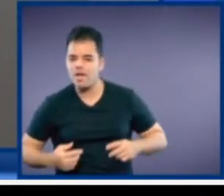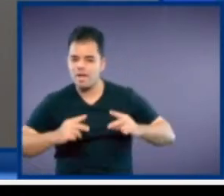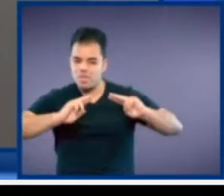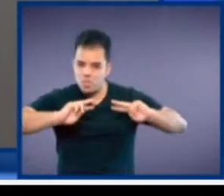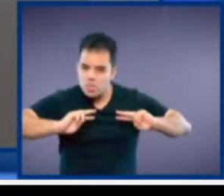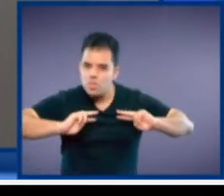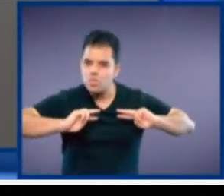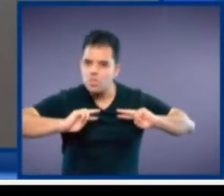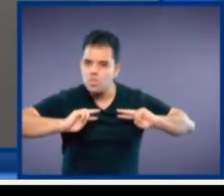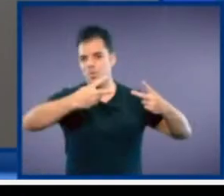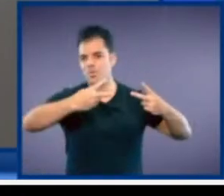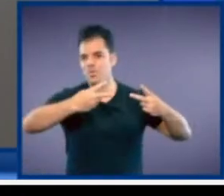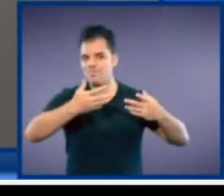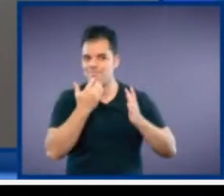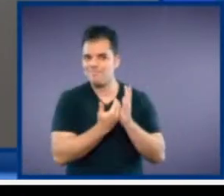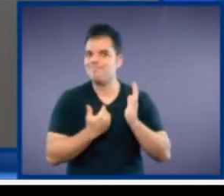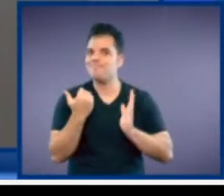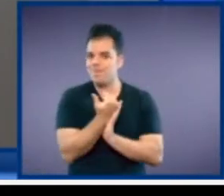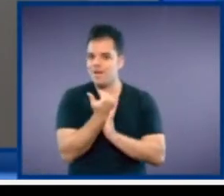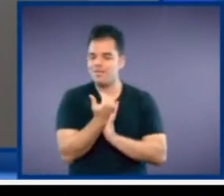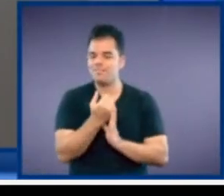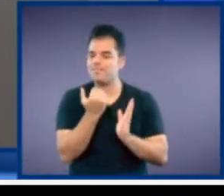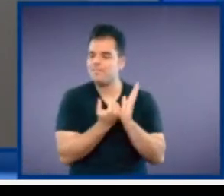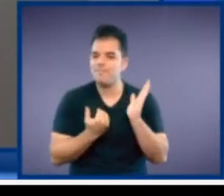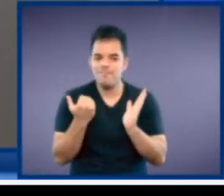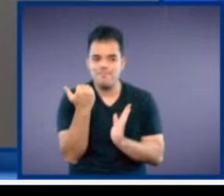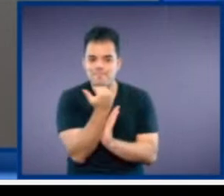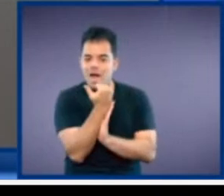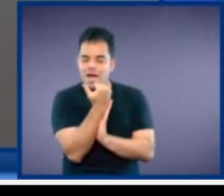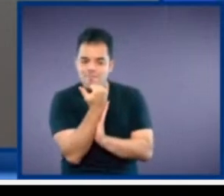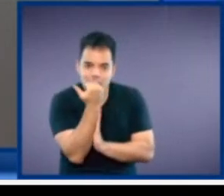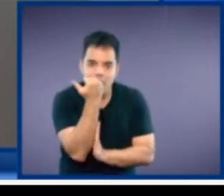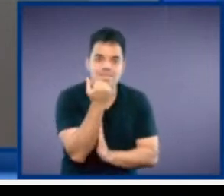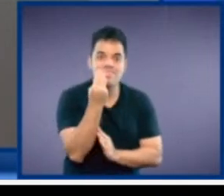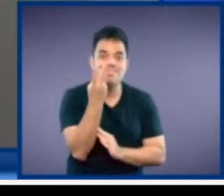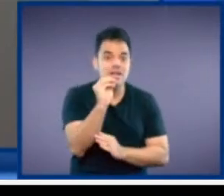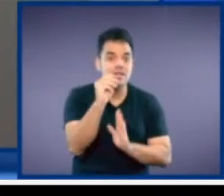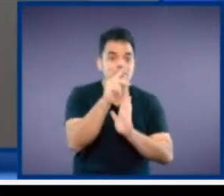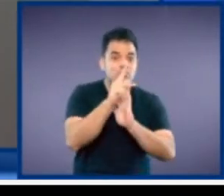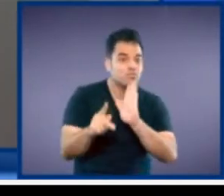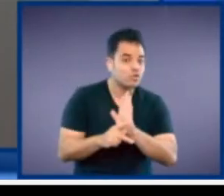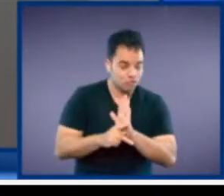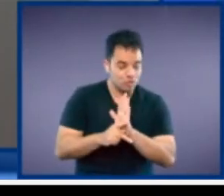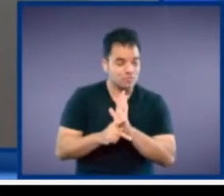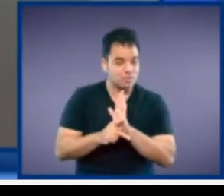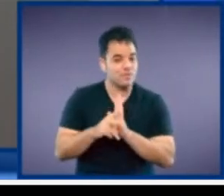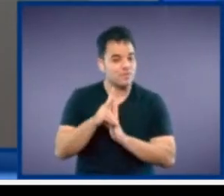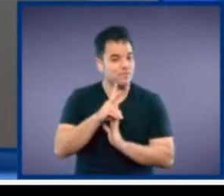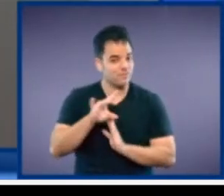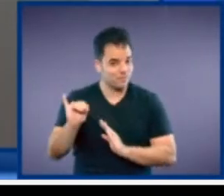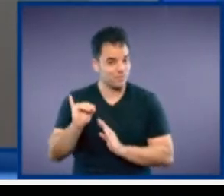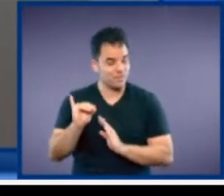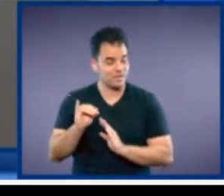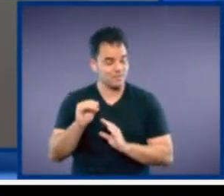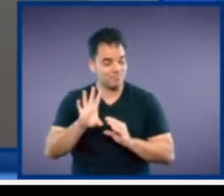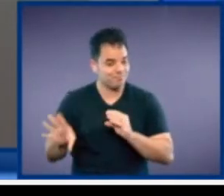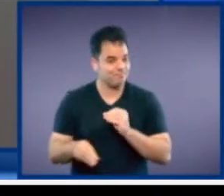governador? Mais 30 projetos para o próximo mandato.